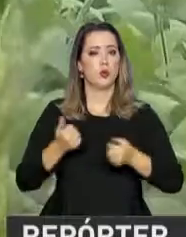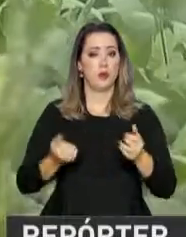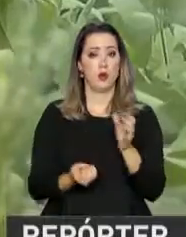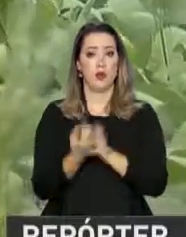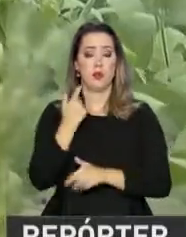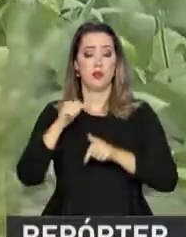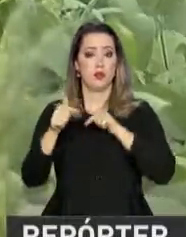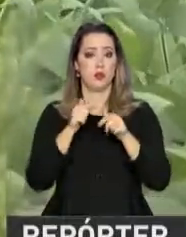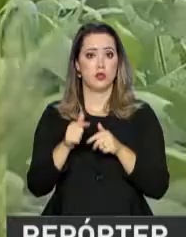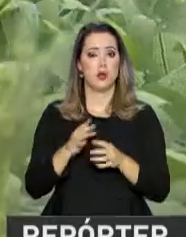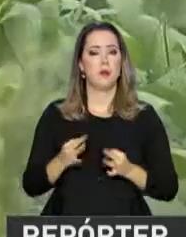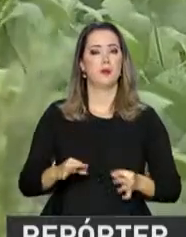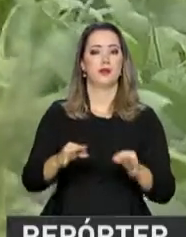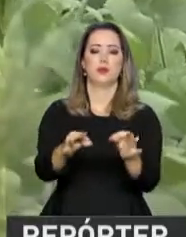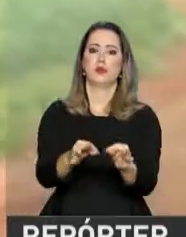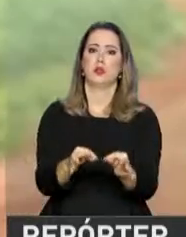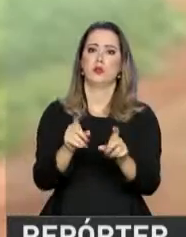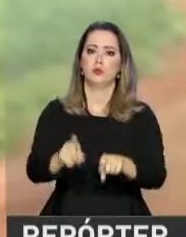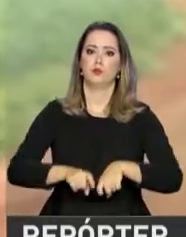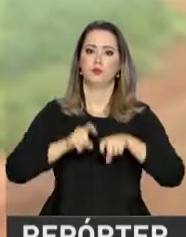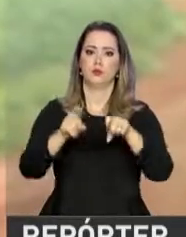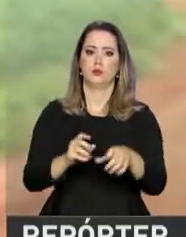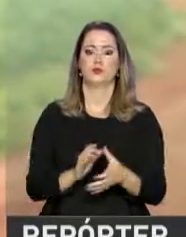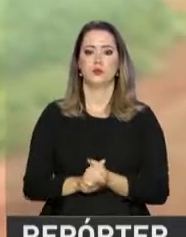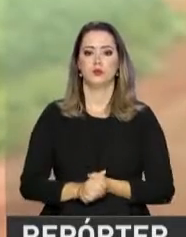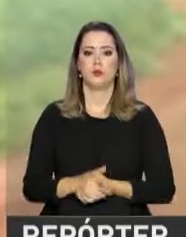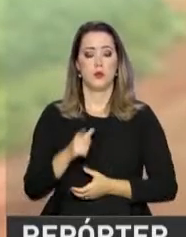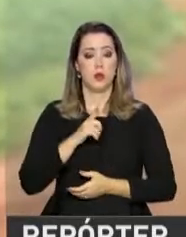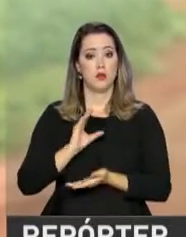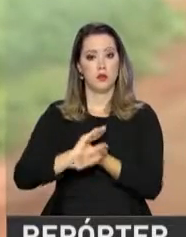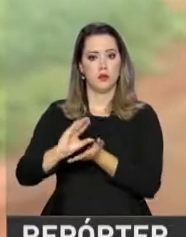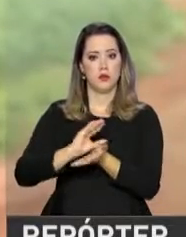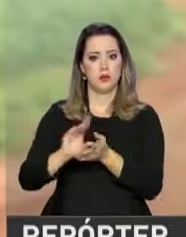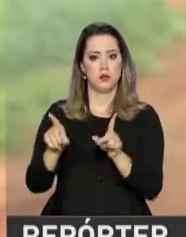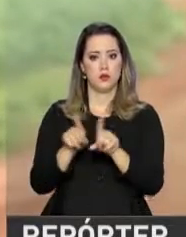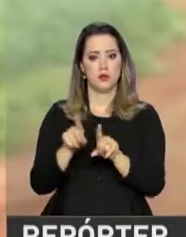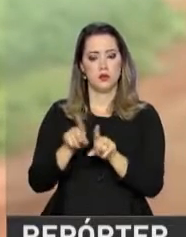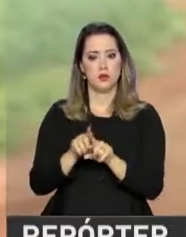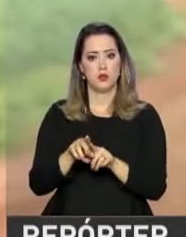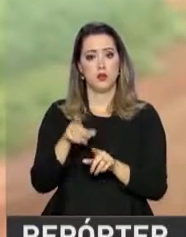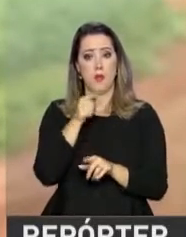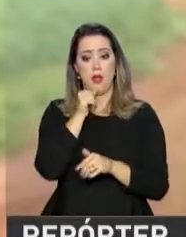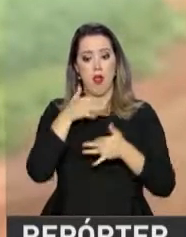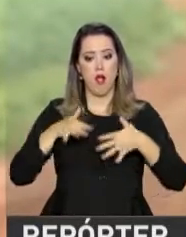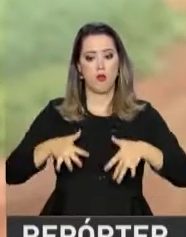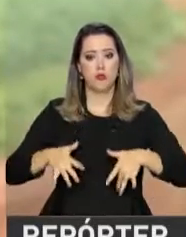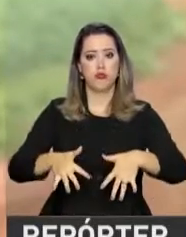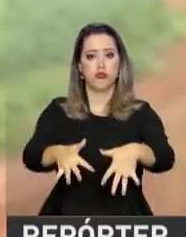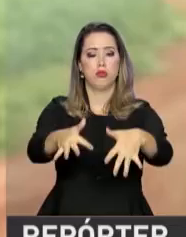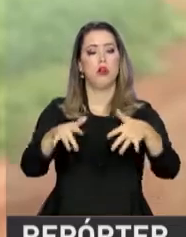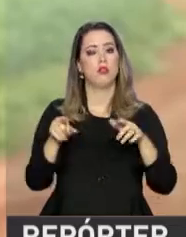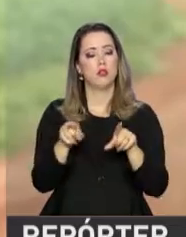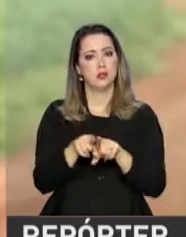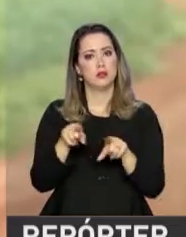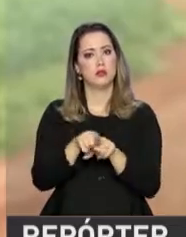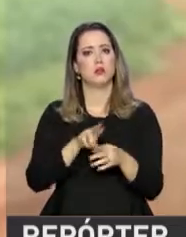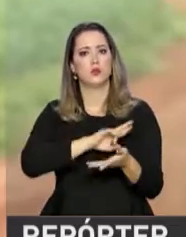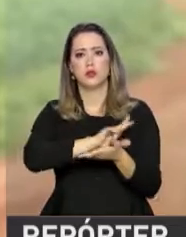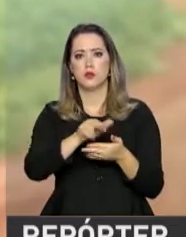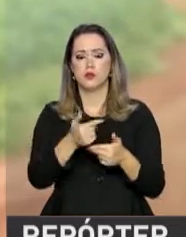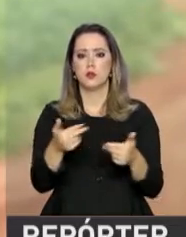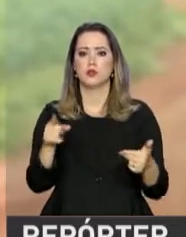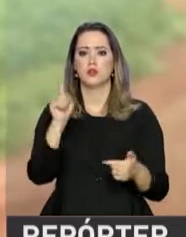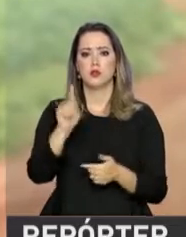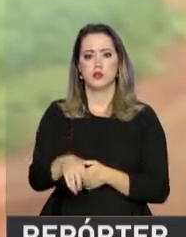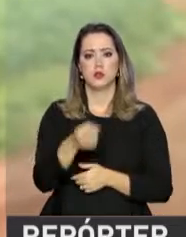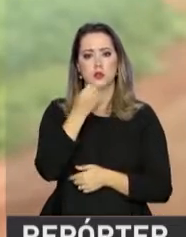e mais tecnologia na produção já tem investido também na área de irrigação não tem investido em equipamentos vamos só admite que